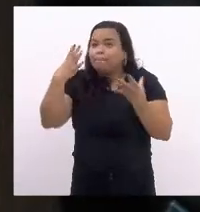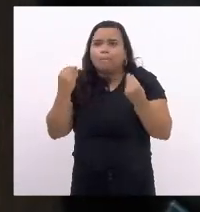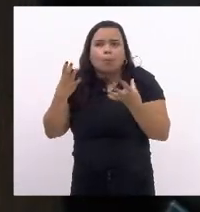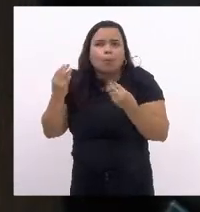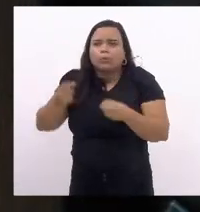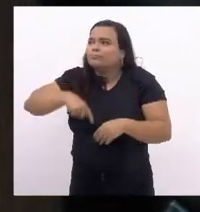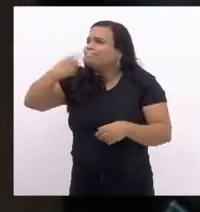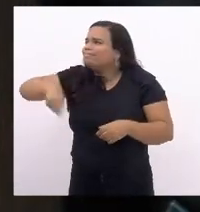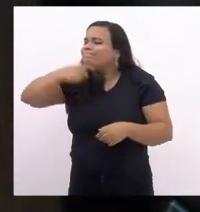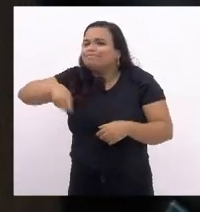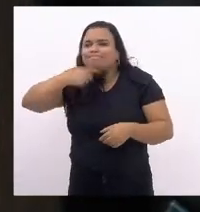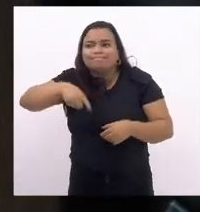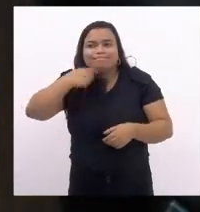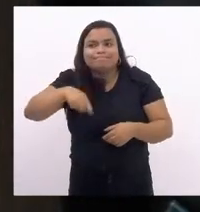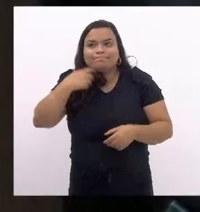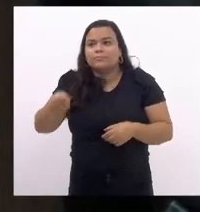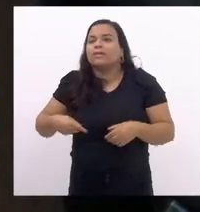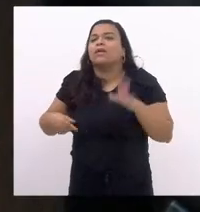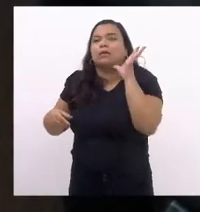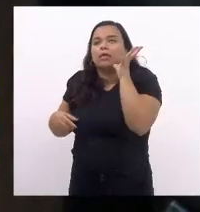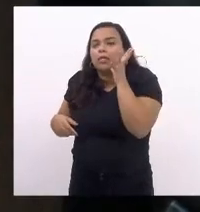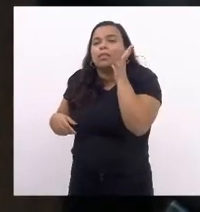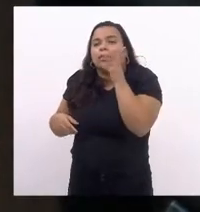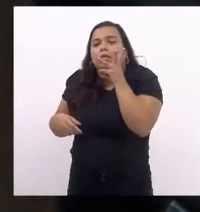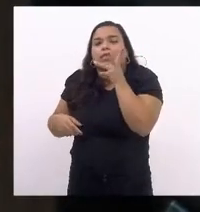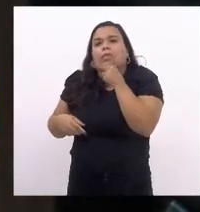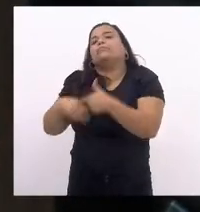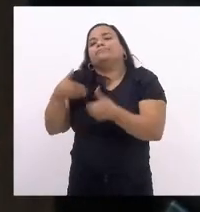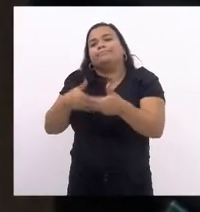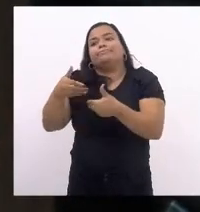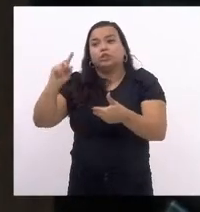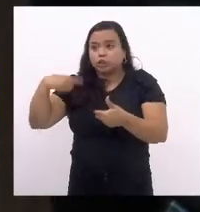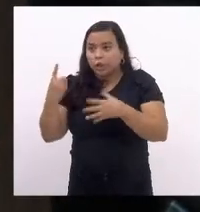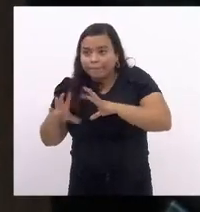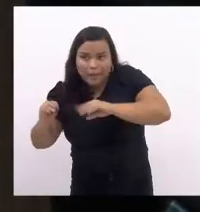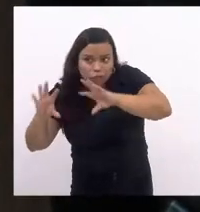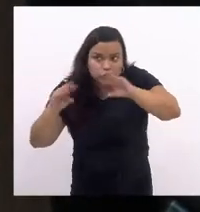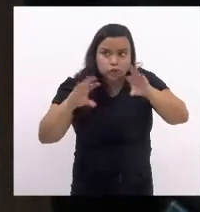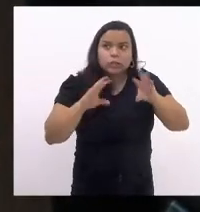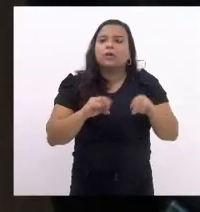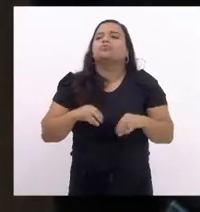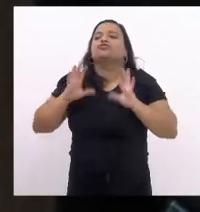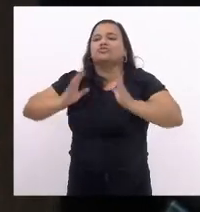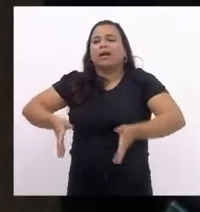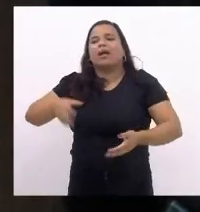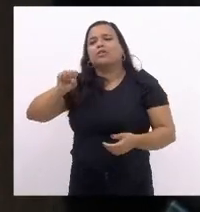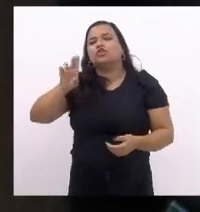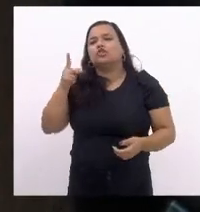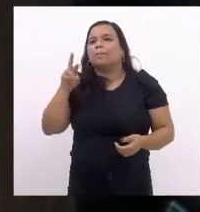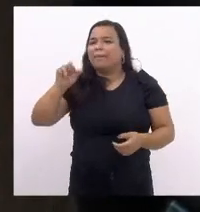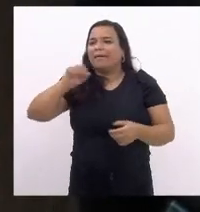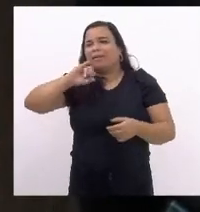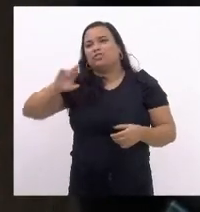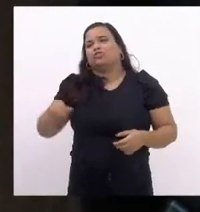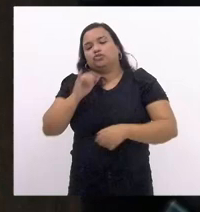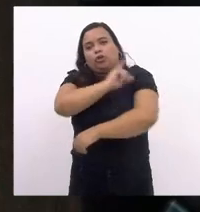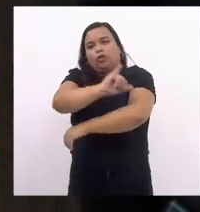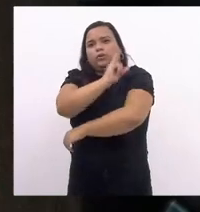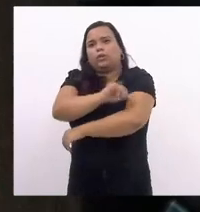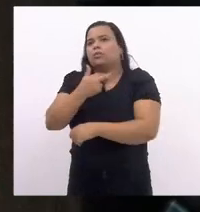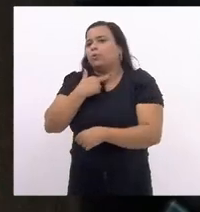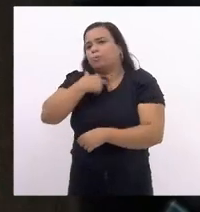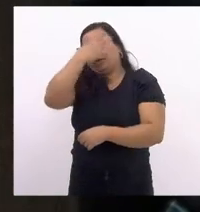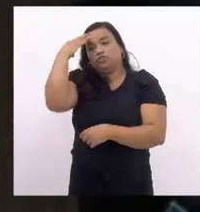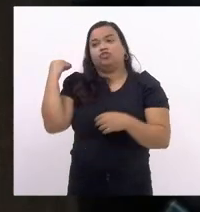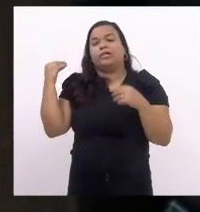ponta, a pessoa necessitada a ser assistida. Mas nós mexemos no SuperRJ, inclusive eu quero destacar uma medida que ela não pode passar em branco